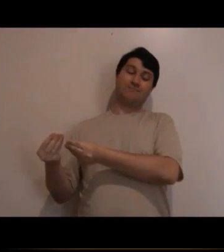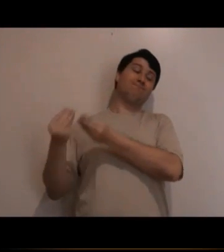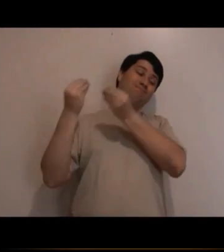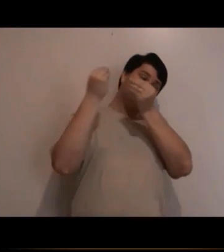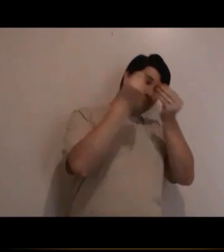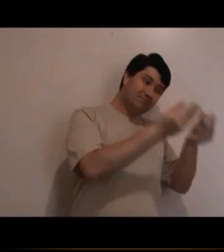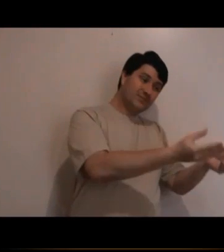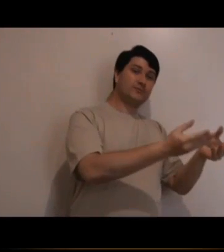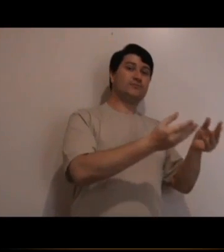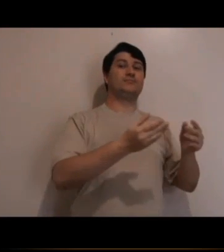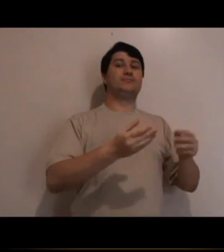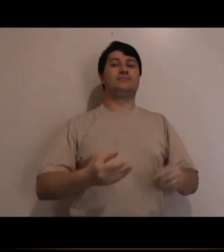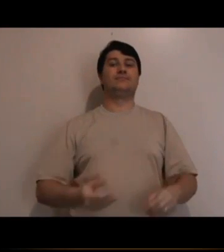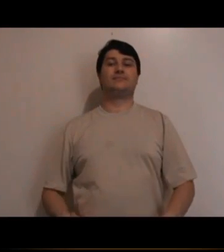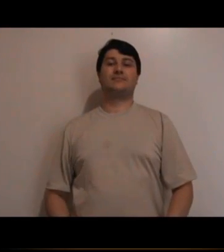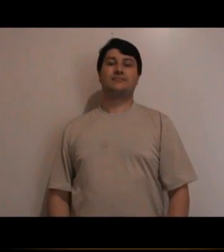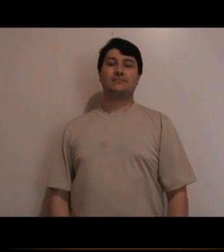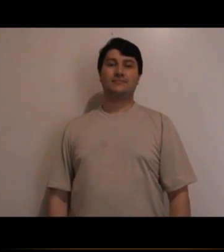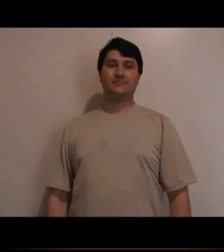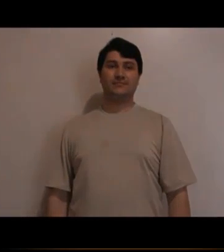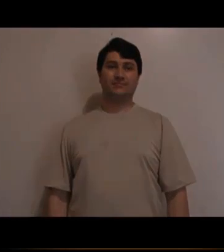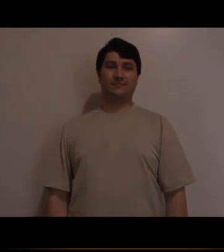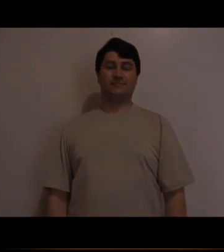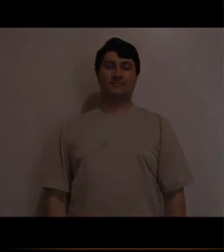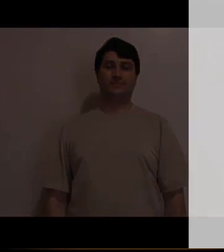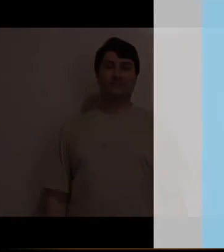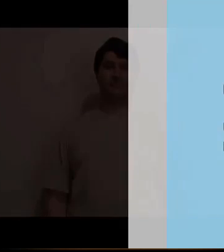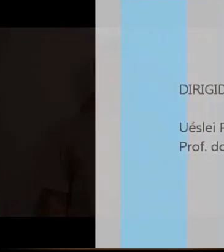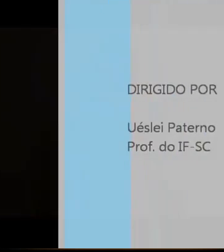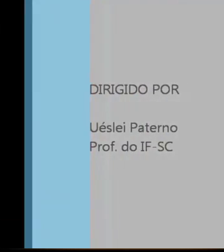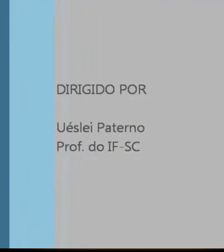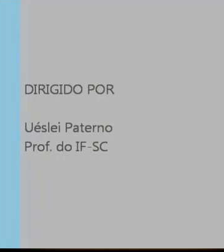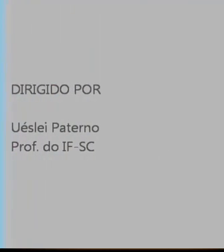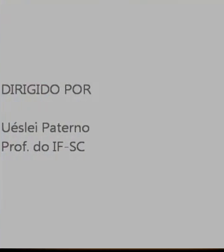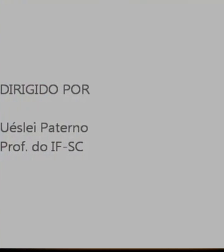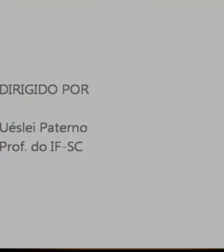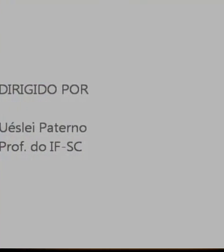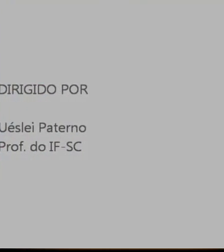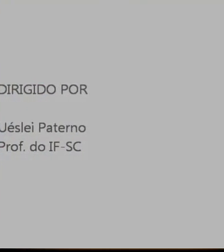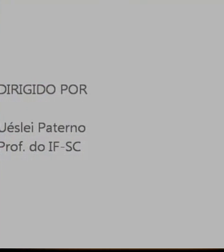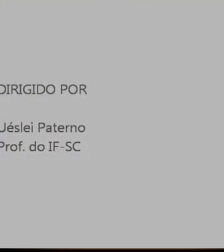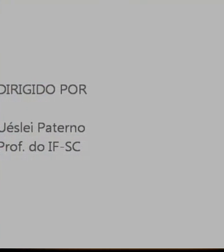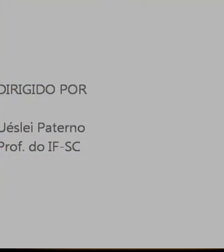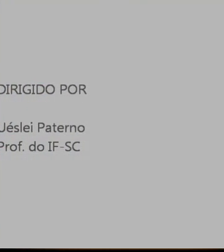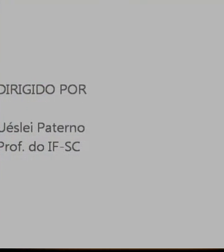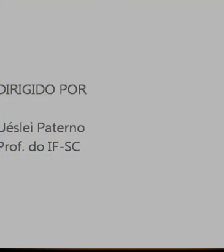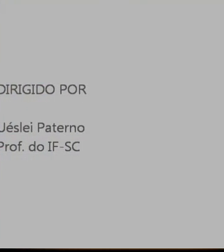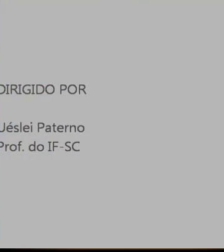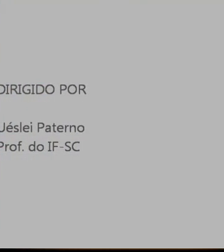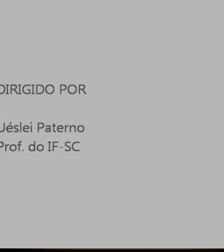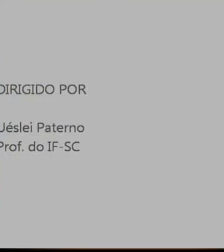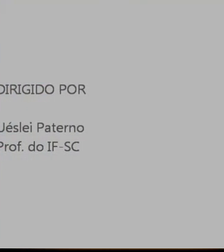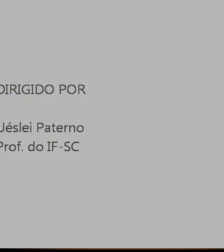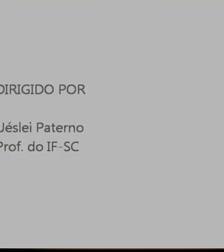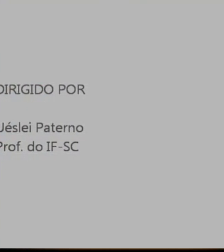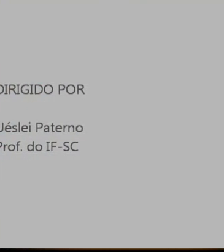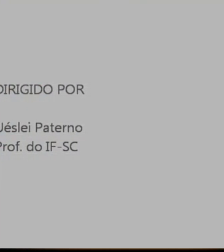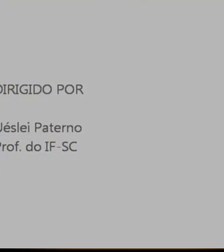terreno, a prefeitura deu para a escola técnica. Ou para o Cefet. Então, outro